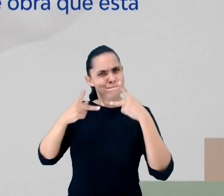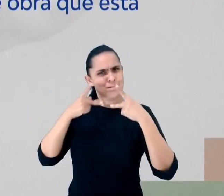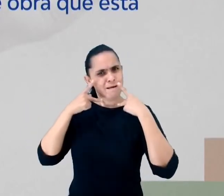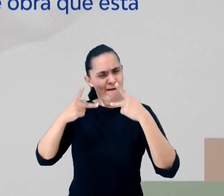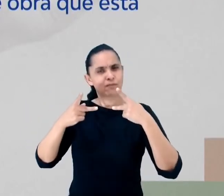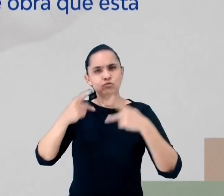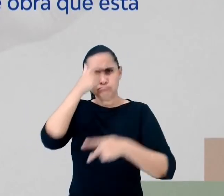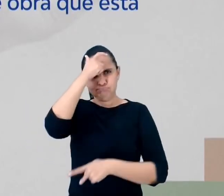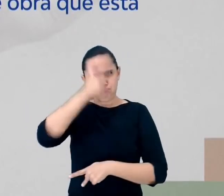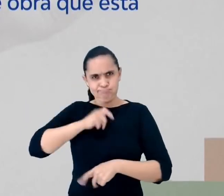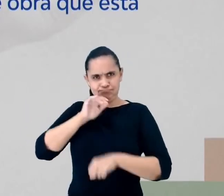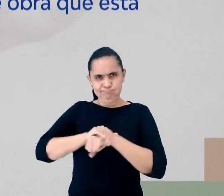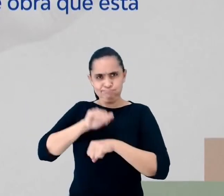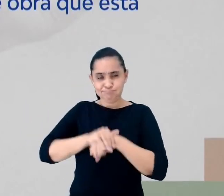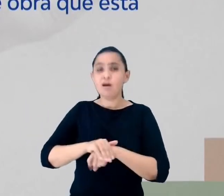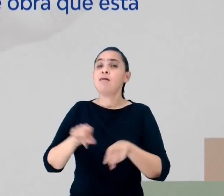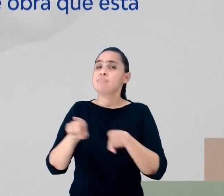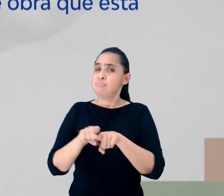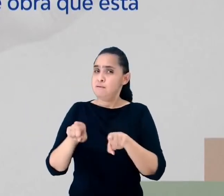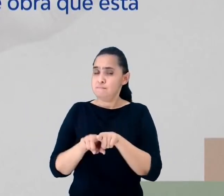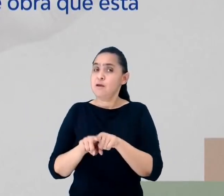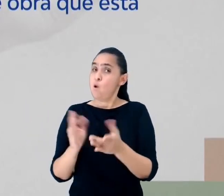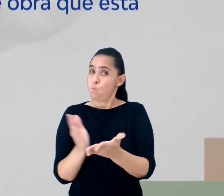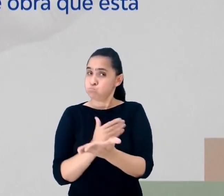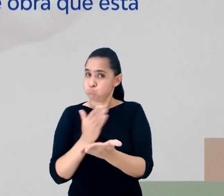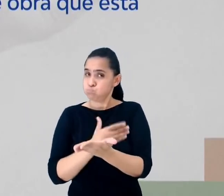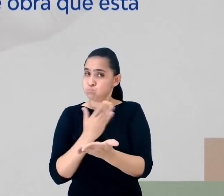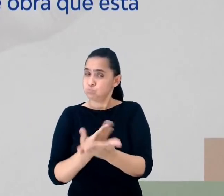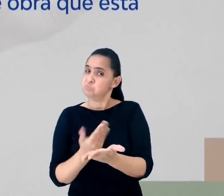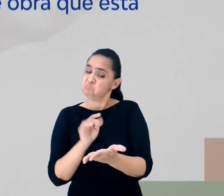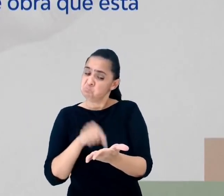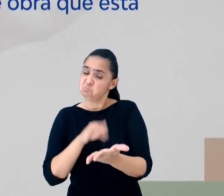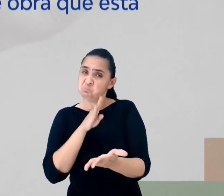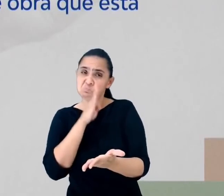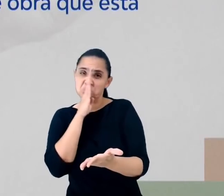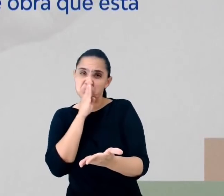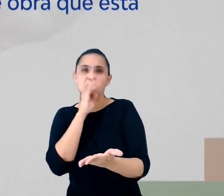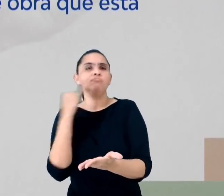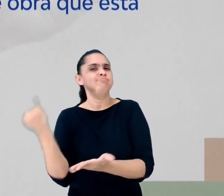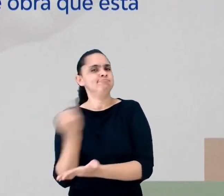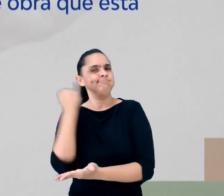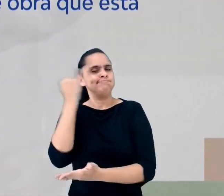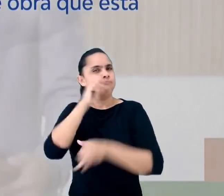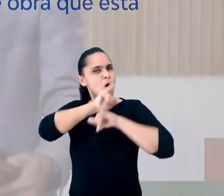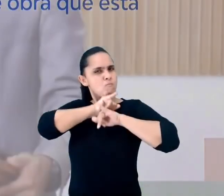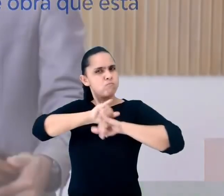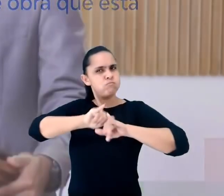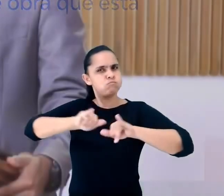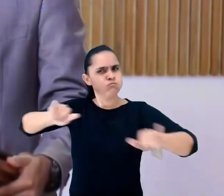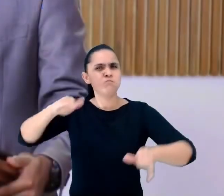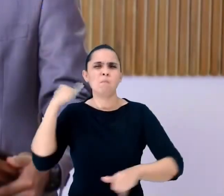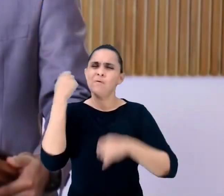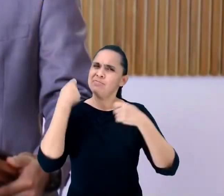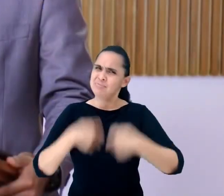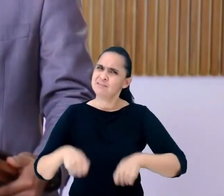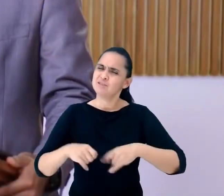silencioso são ambos necessários à conclusão da grande obra que está perante